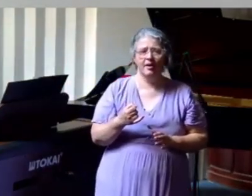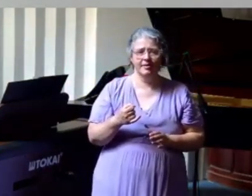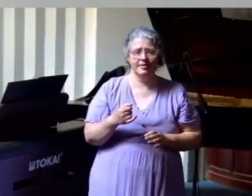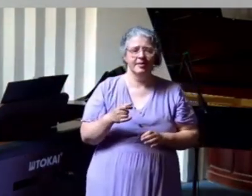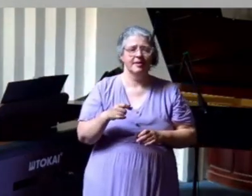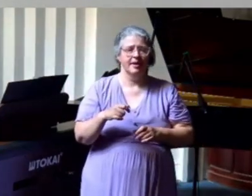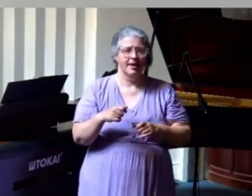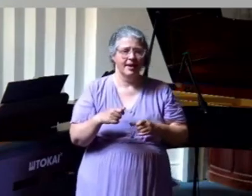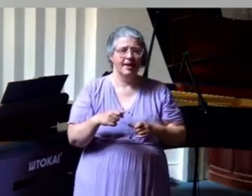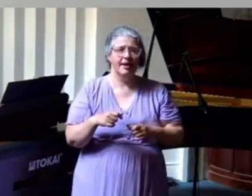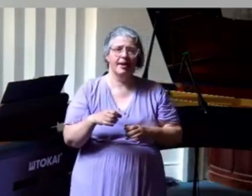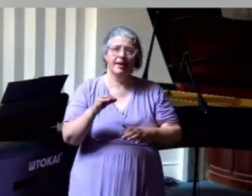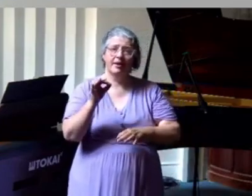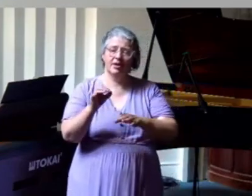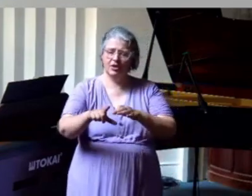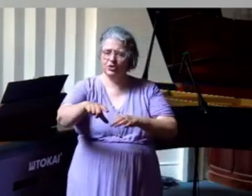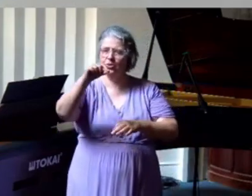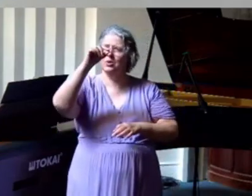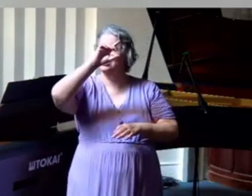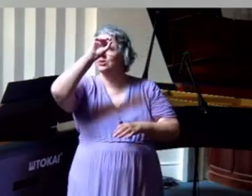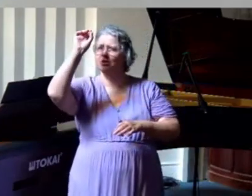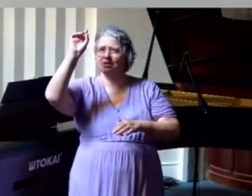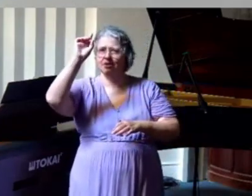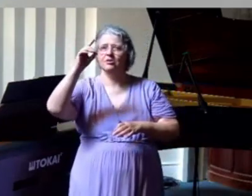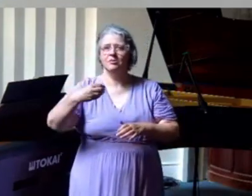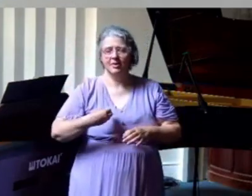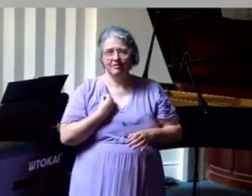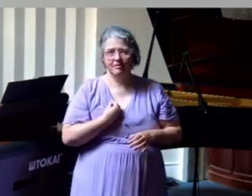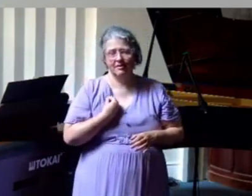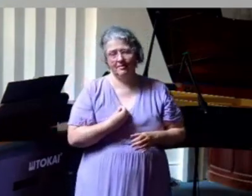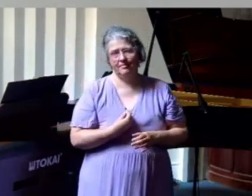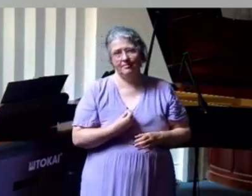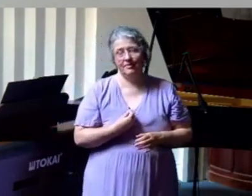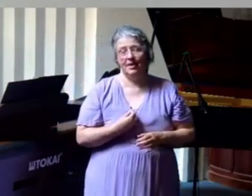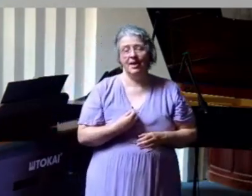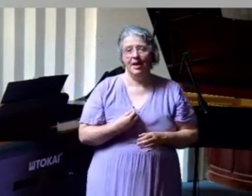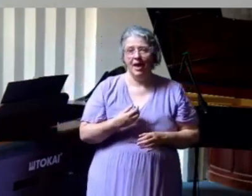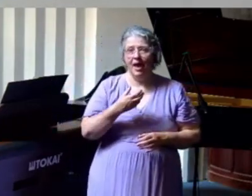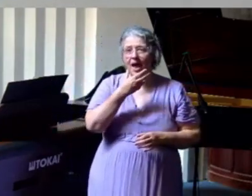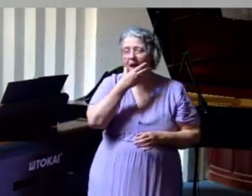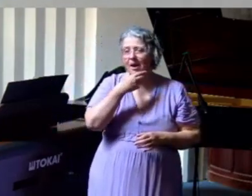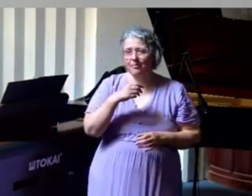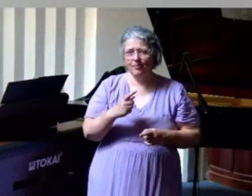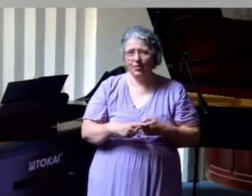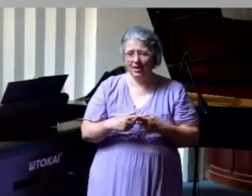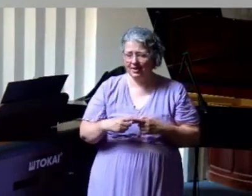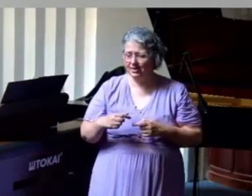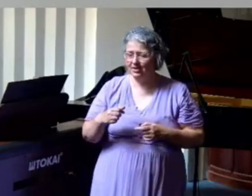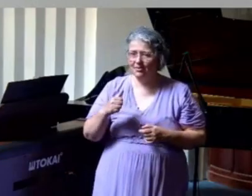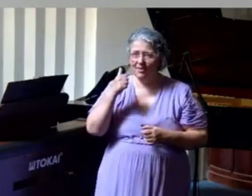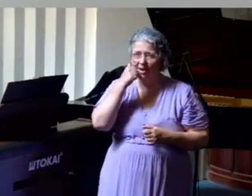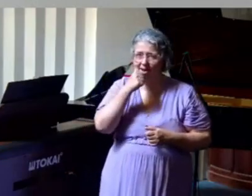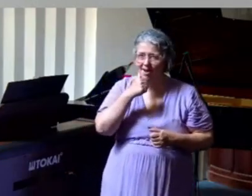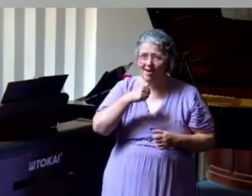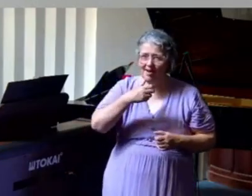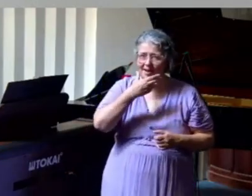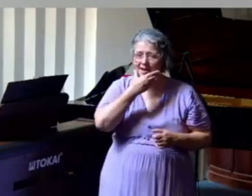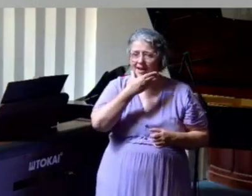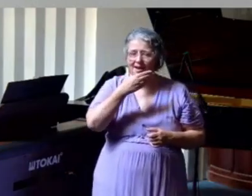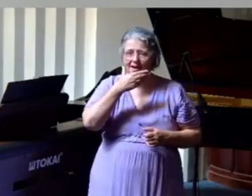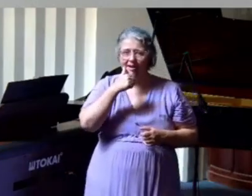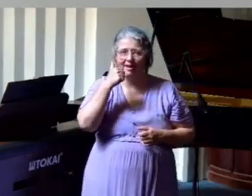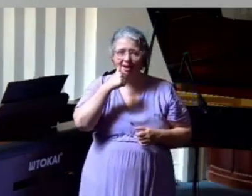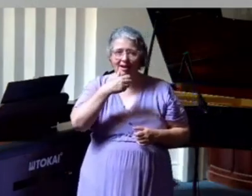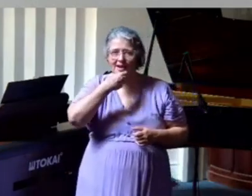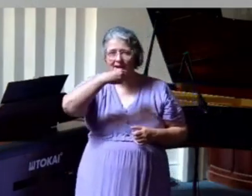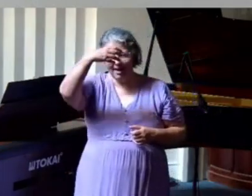morresse, principalmente Atalia. A rainha Atalia, ela mata todos os possíveis descendentes